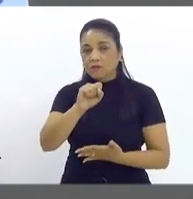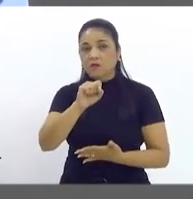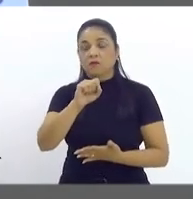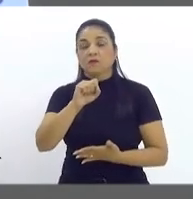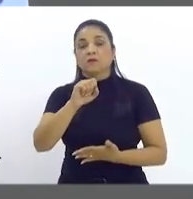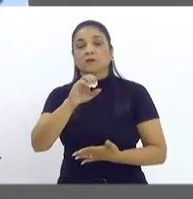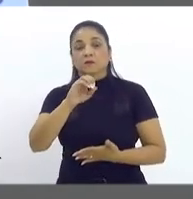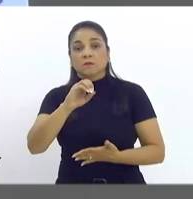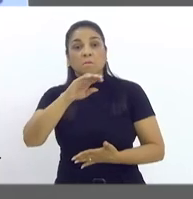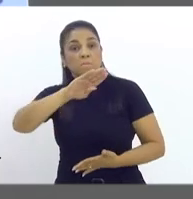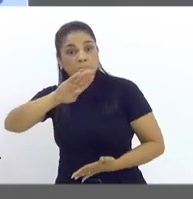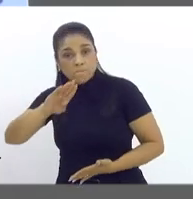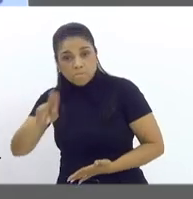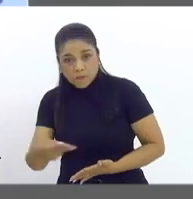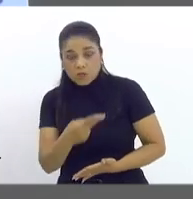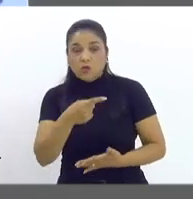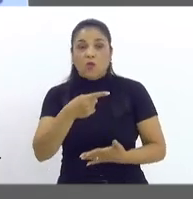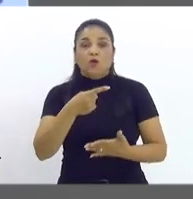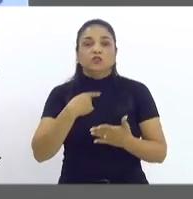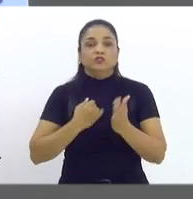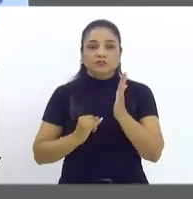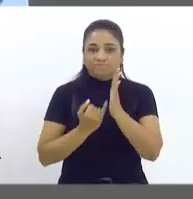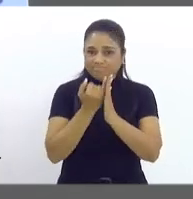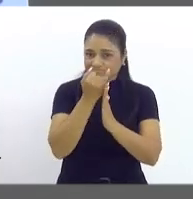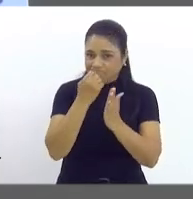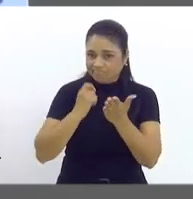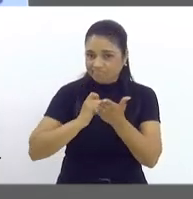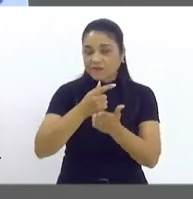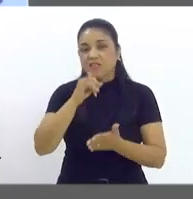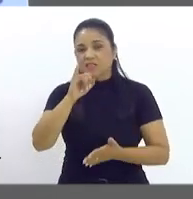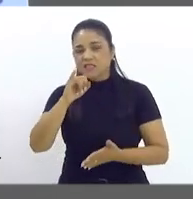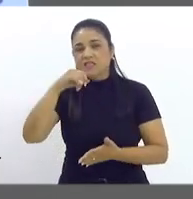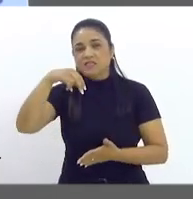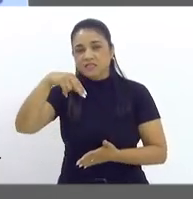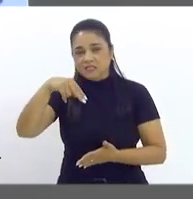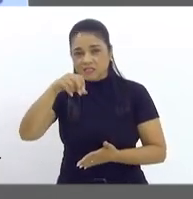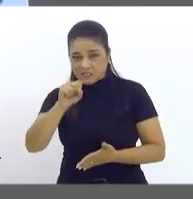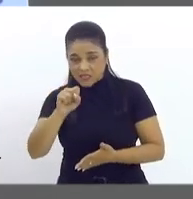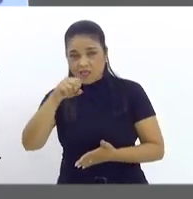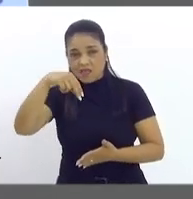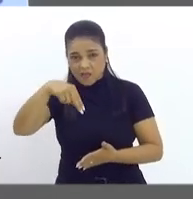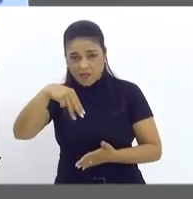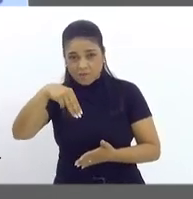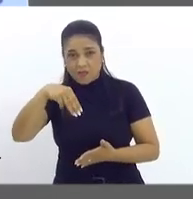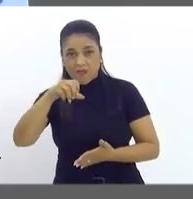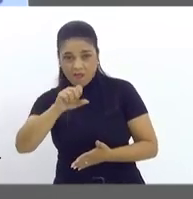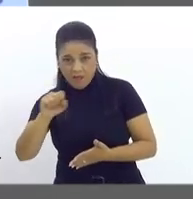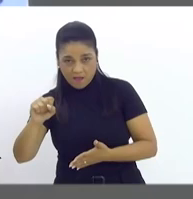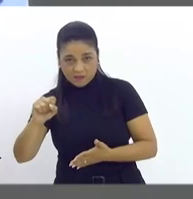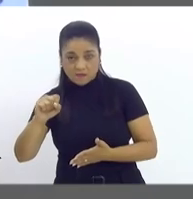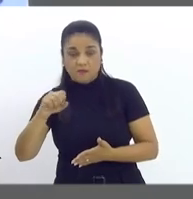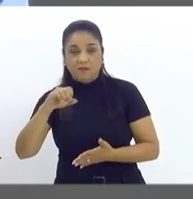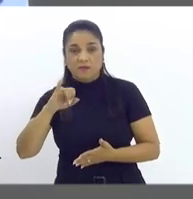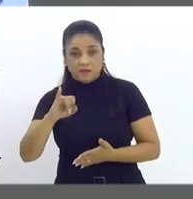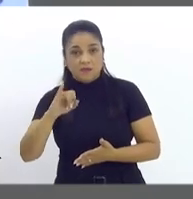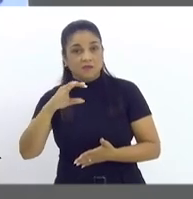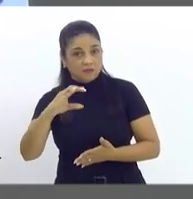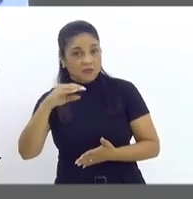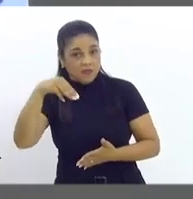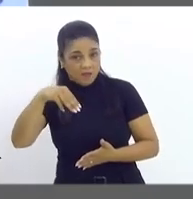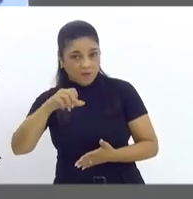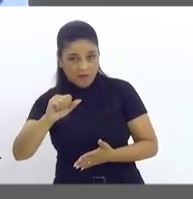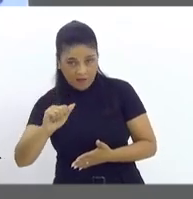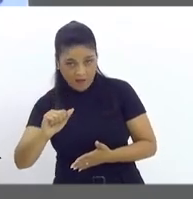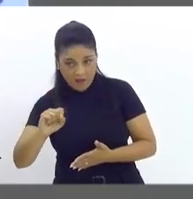em tributos estaduais. Aqui entra ICMS e FEF também, que são impostos estaduais,